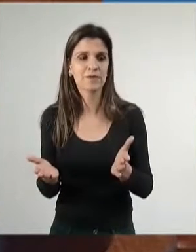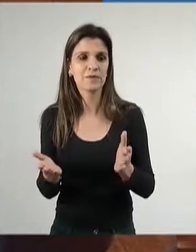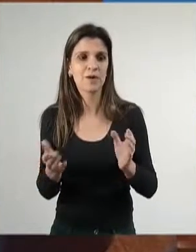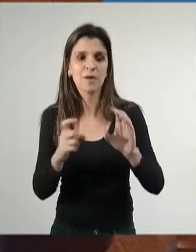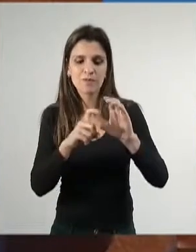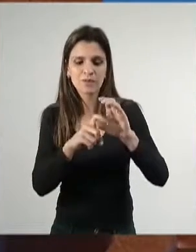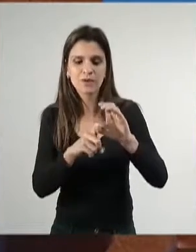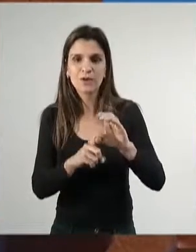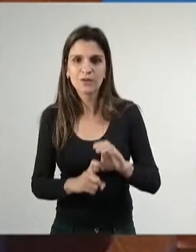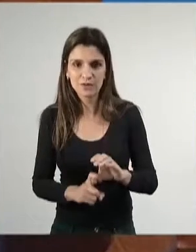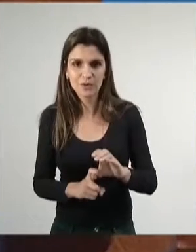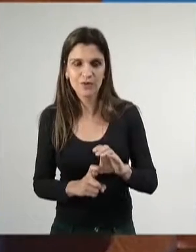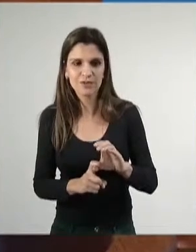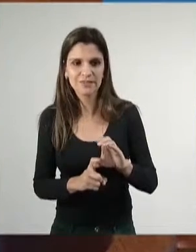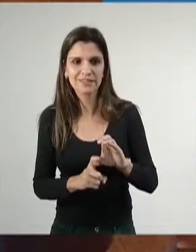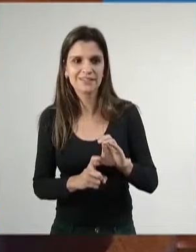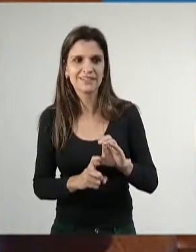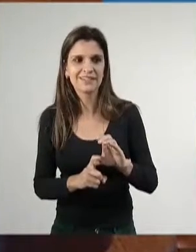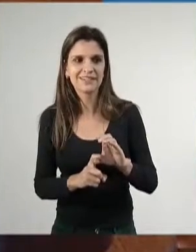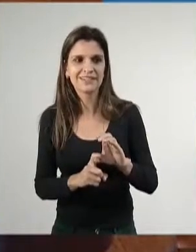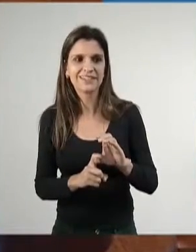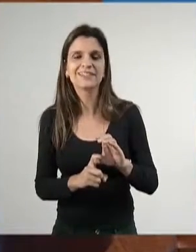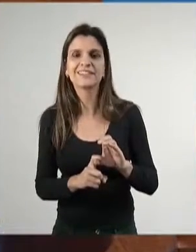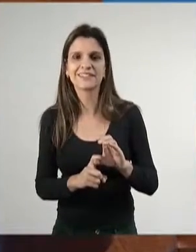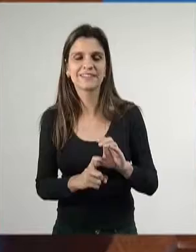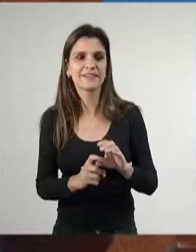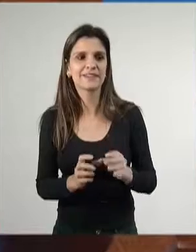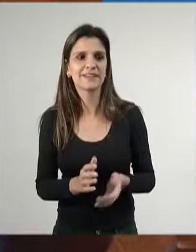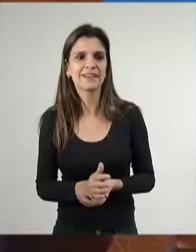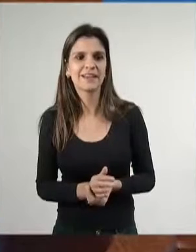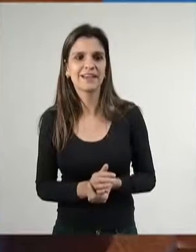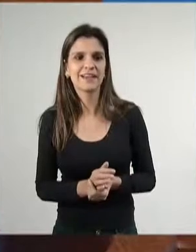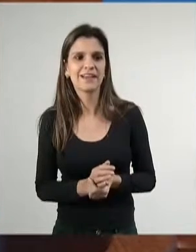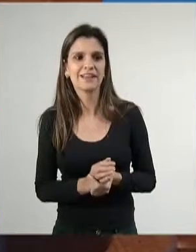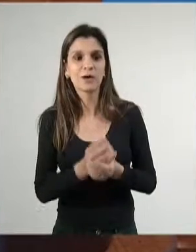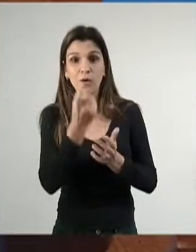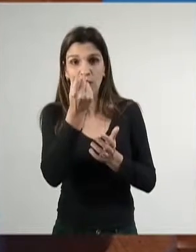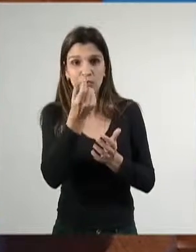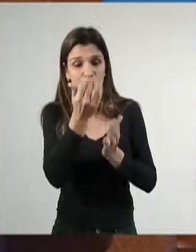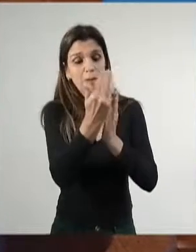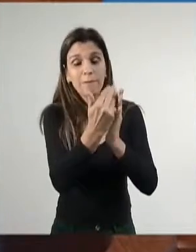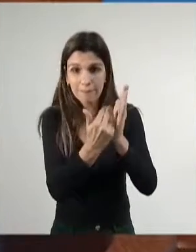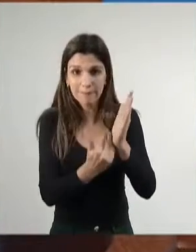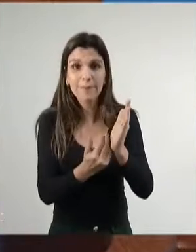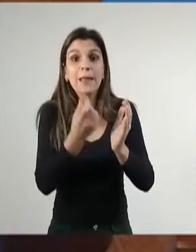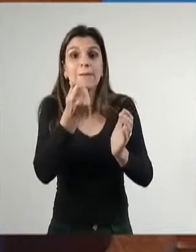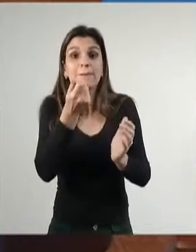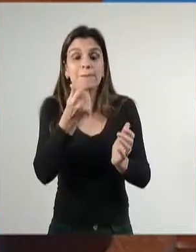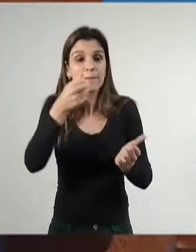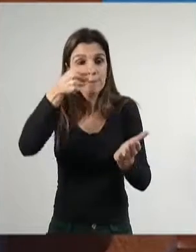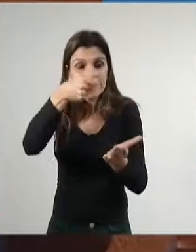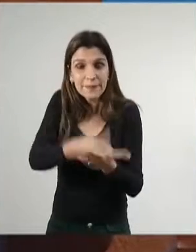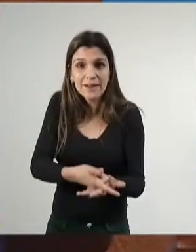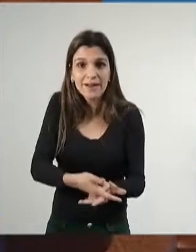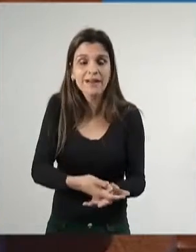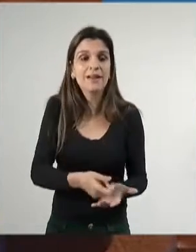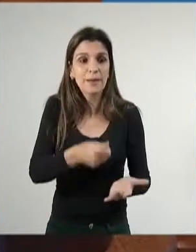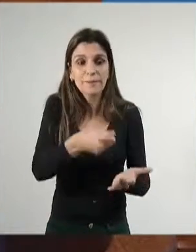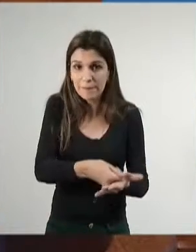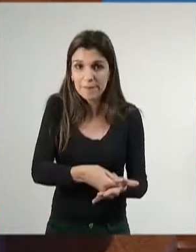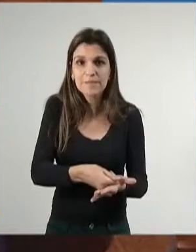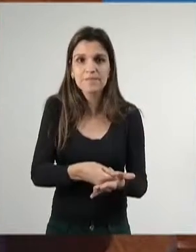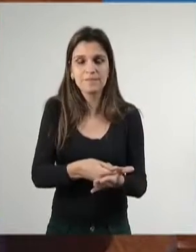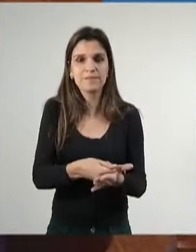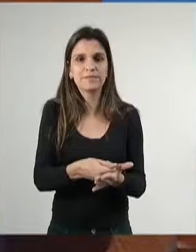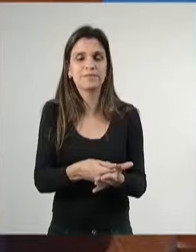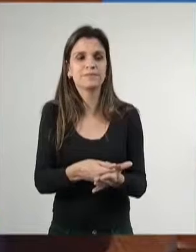Foi aprovado no Senado, agora irá para a Câmara Federal. Tomara que os deputados tenham a mesma atitude e aprovem esse